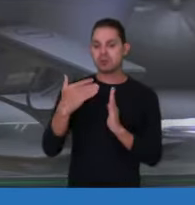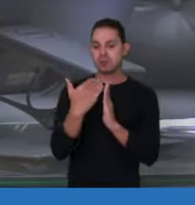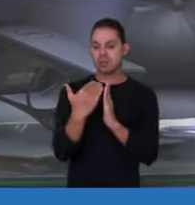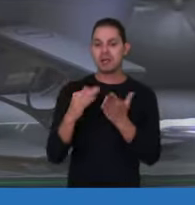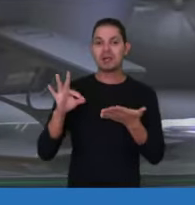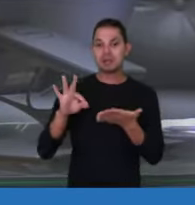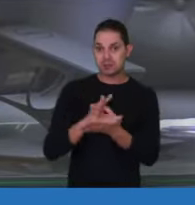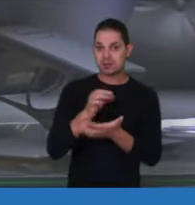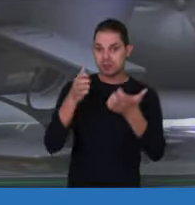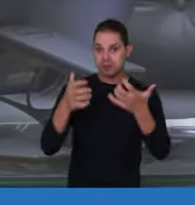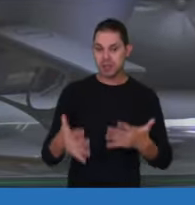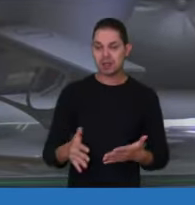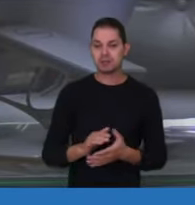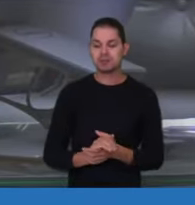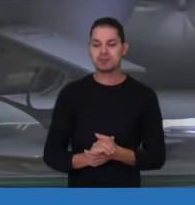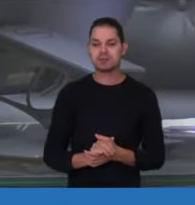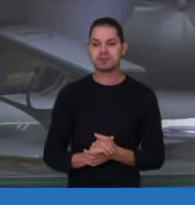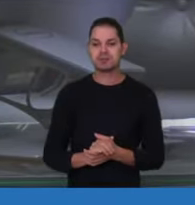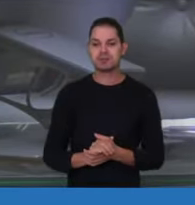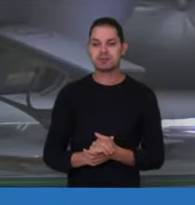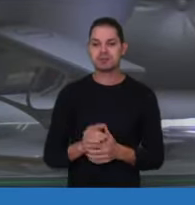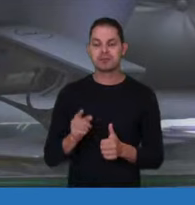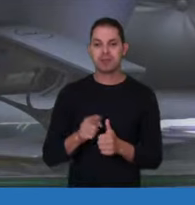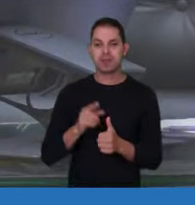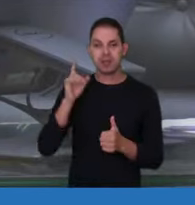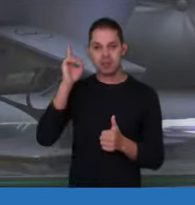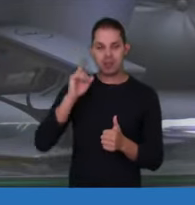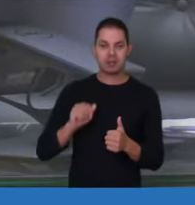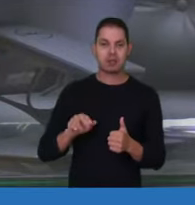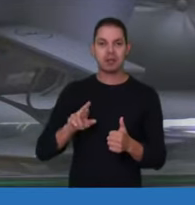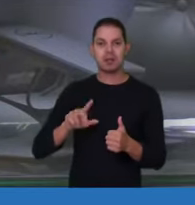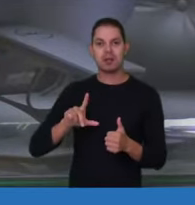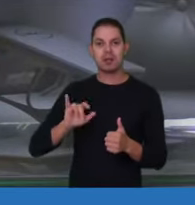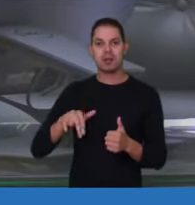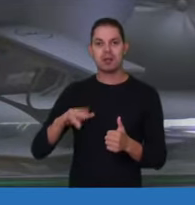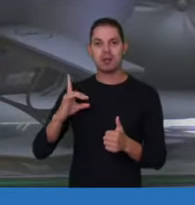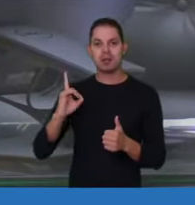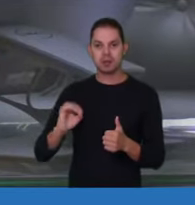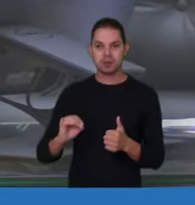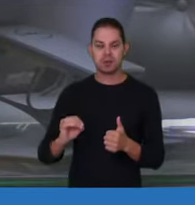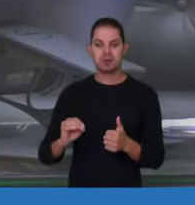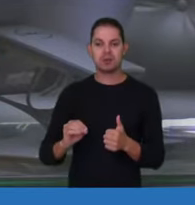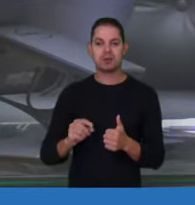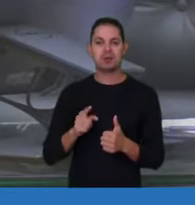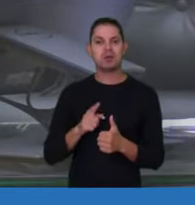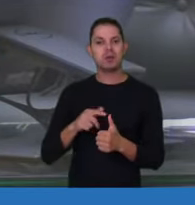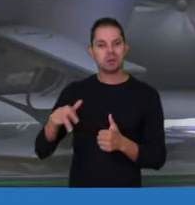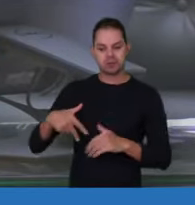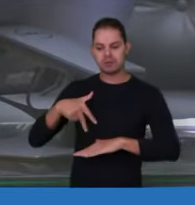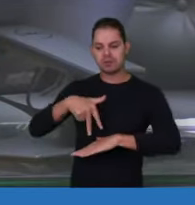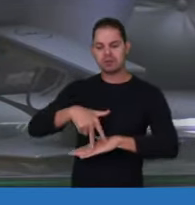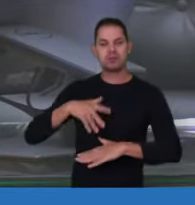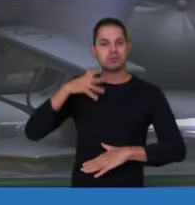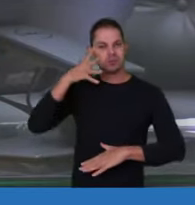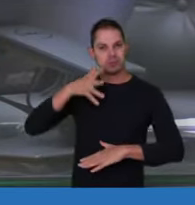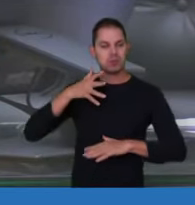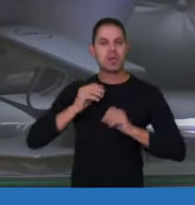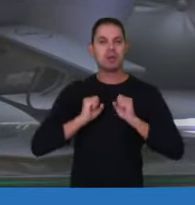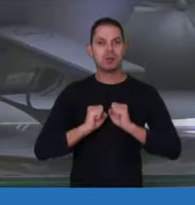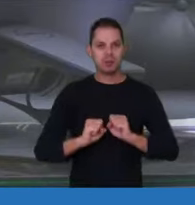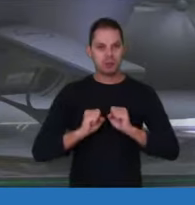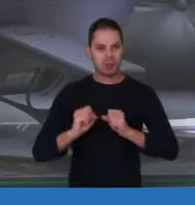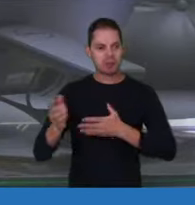aqui. Eu passarei a palavra agora ao deputado Arlindo Quinaglia, que já pode se dirigir